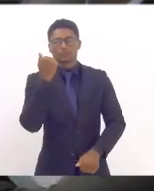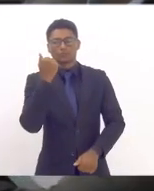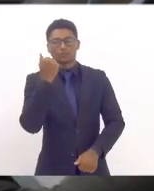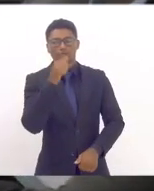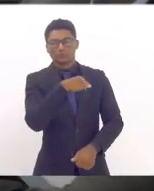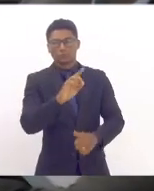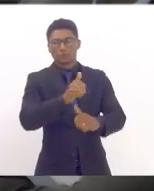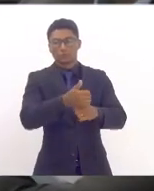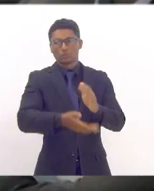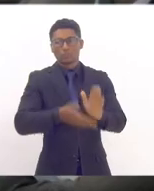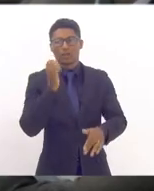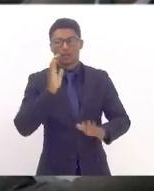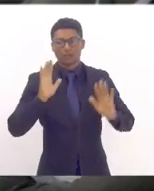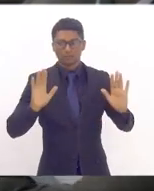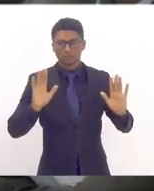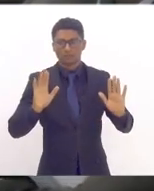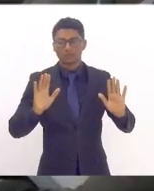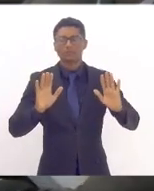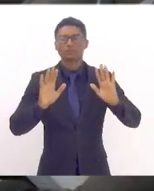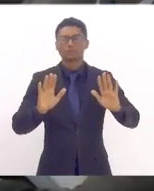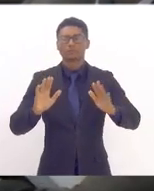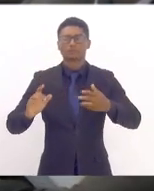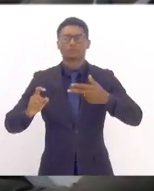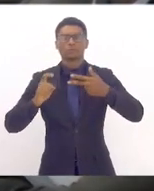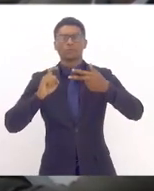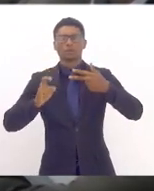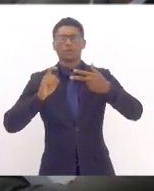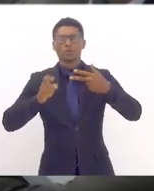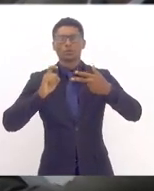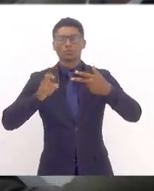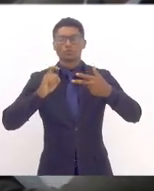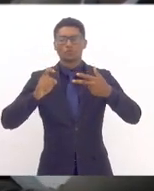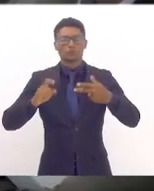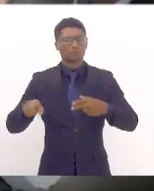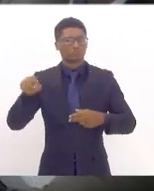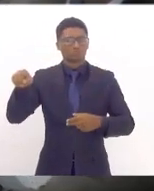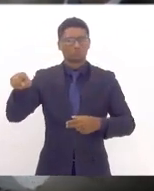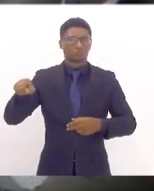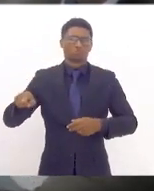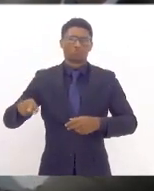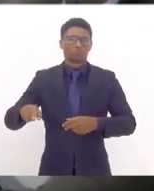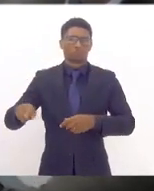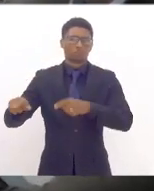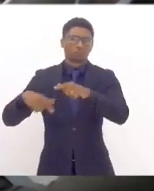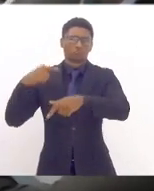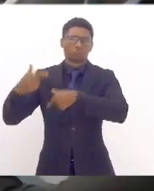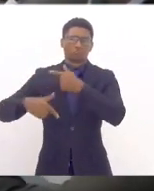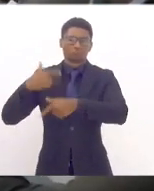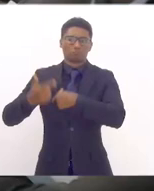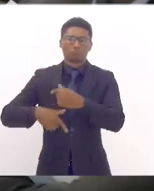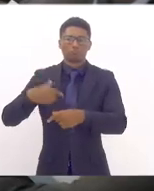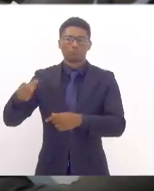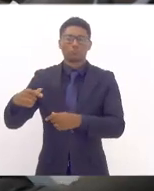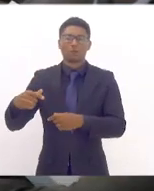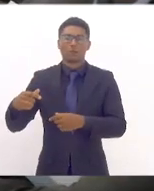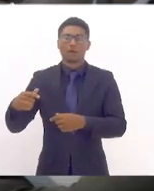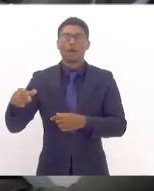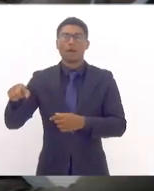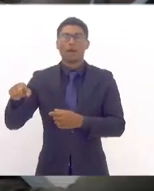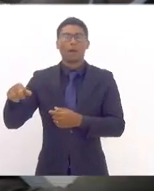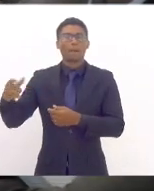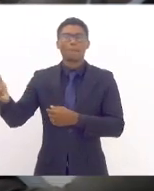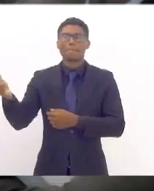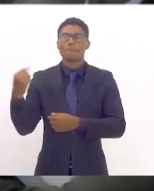e por enquanto o Executivo não fez o dever de casa não mandou a prorrogação de